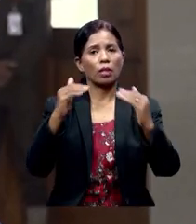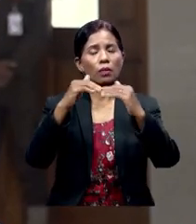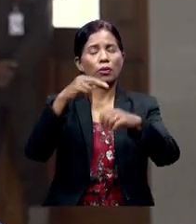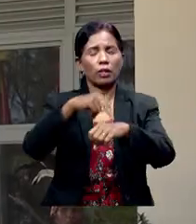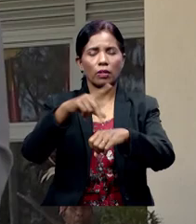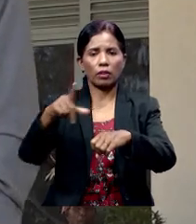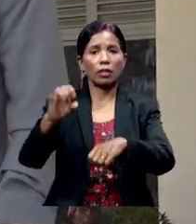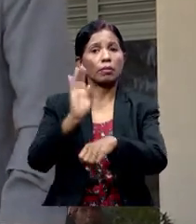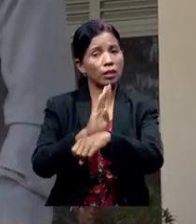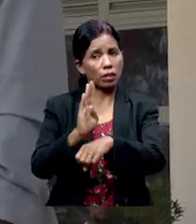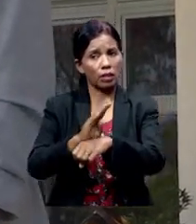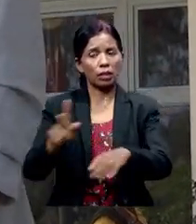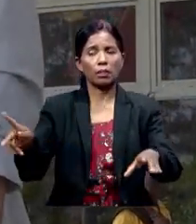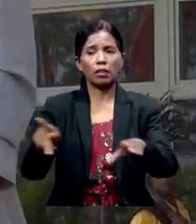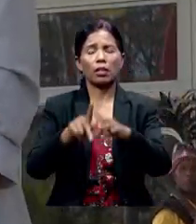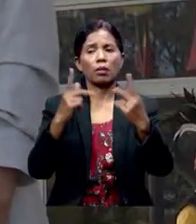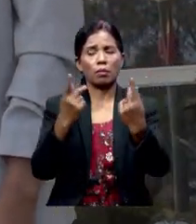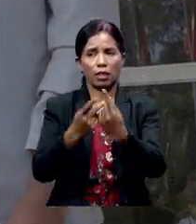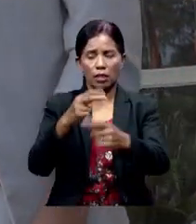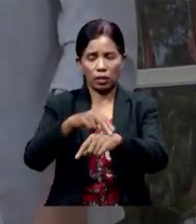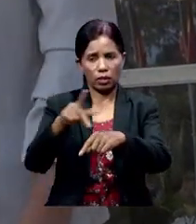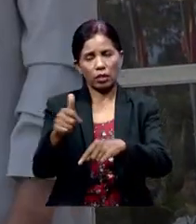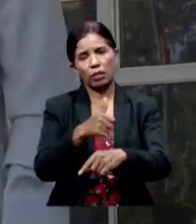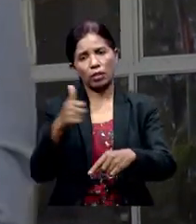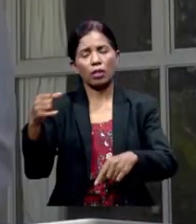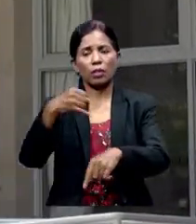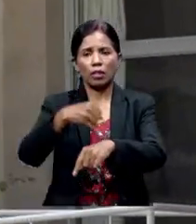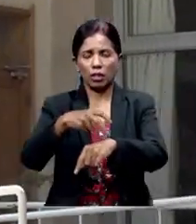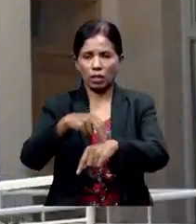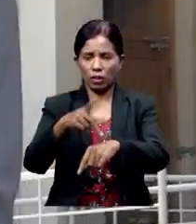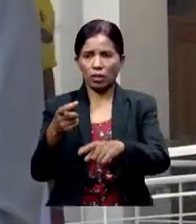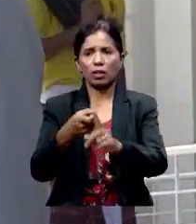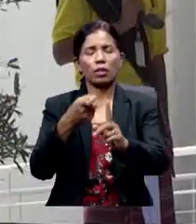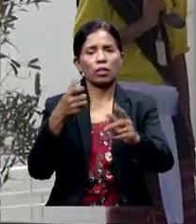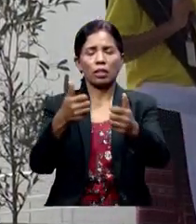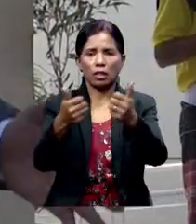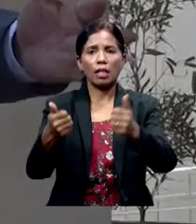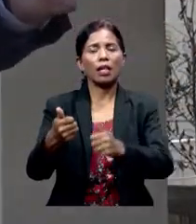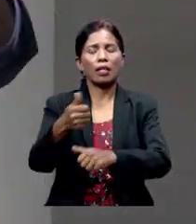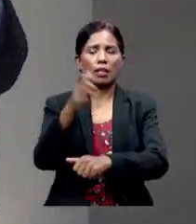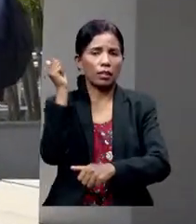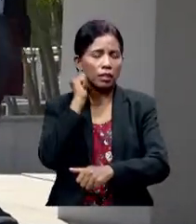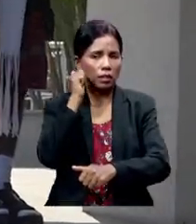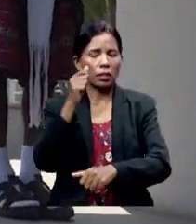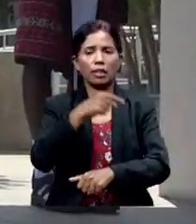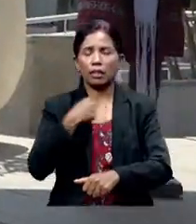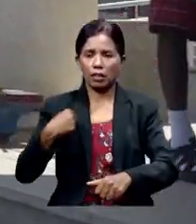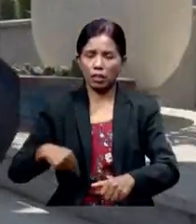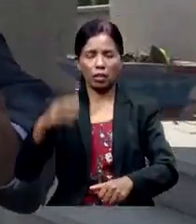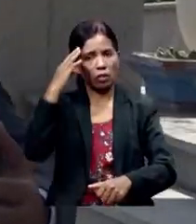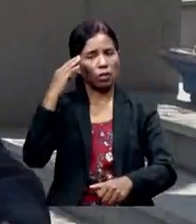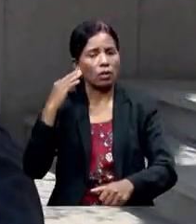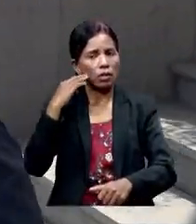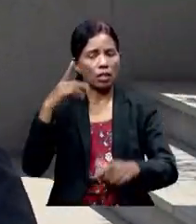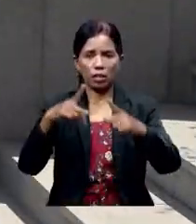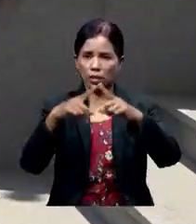né? Se participa o empresário nacional Balu, no Internacional Sira, na BM Rússia, Ásia Pacífica, China, Coreia do Sul,